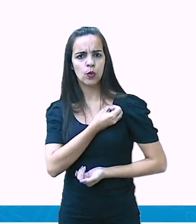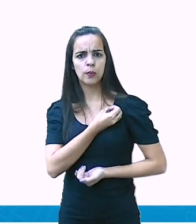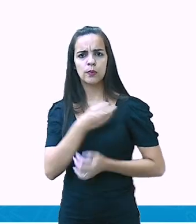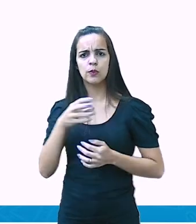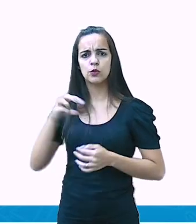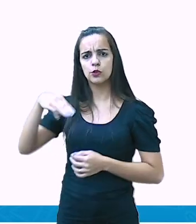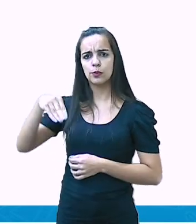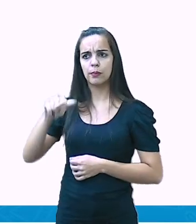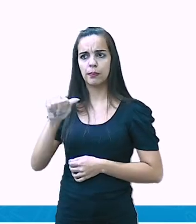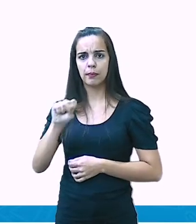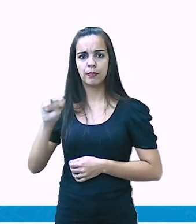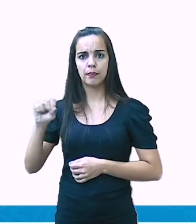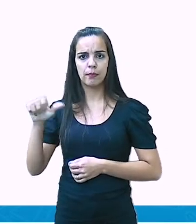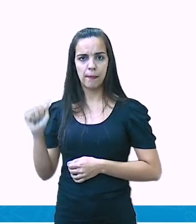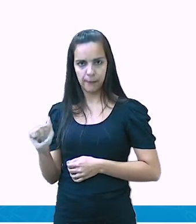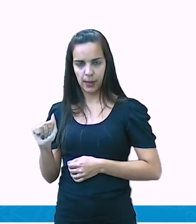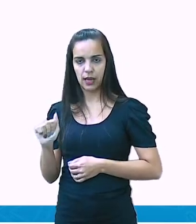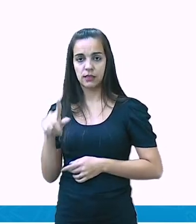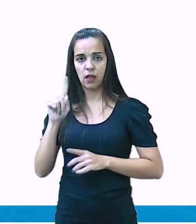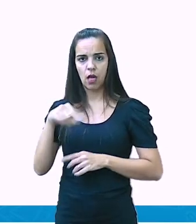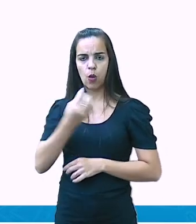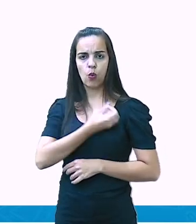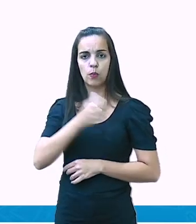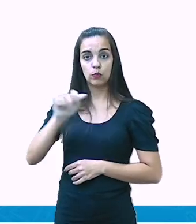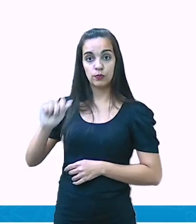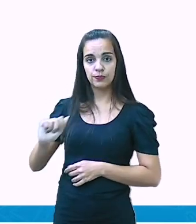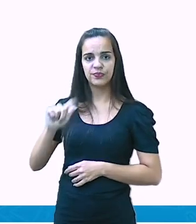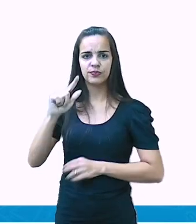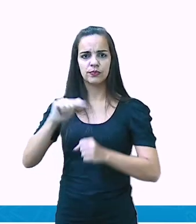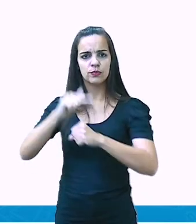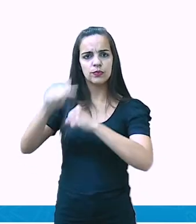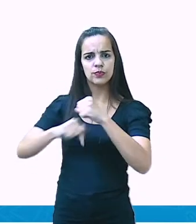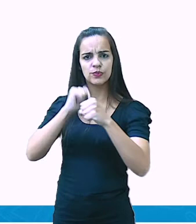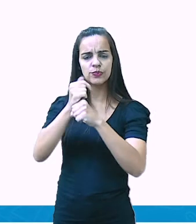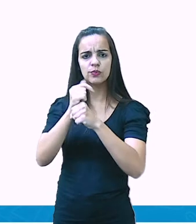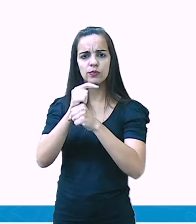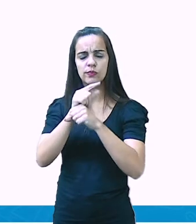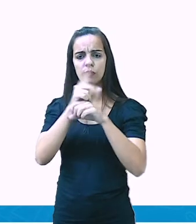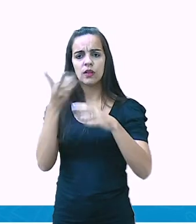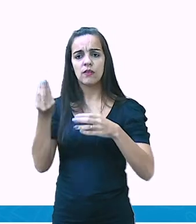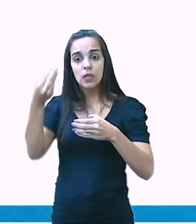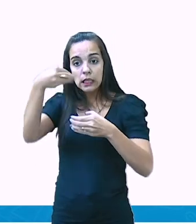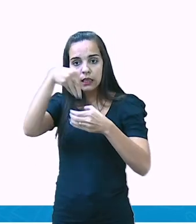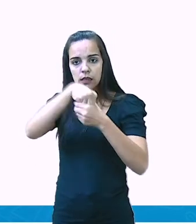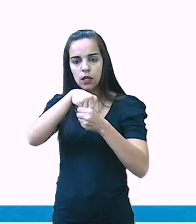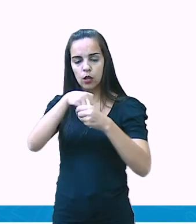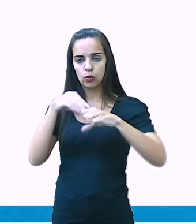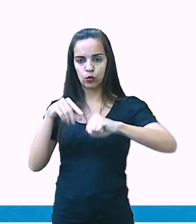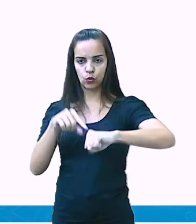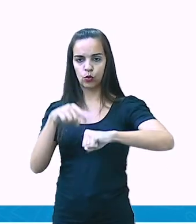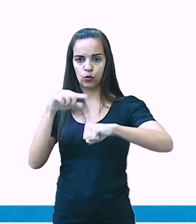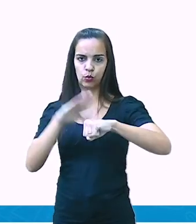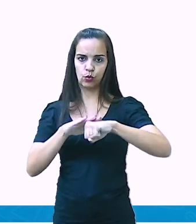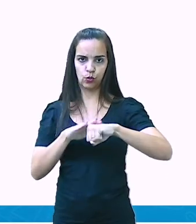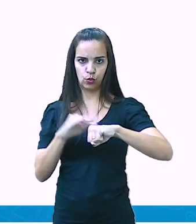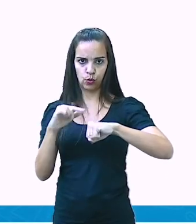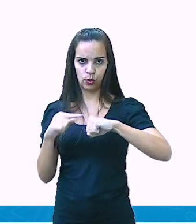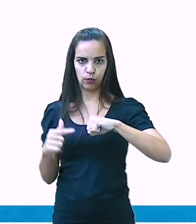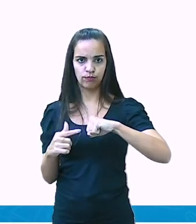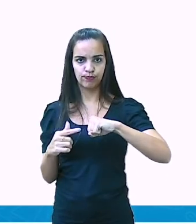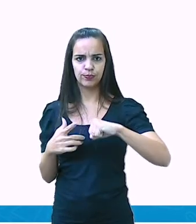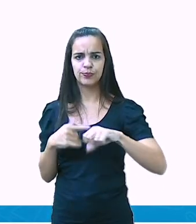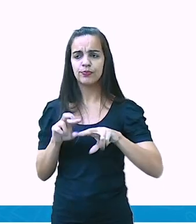está concentrado no seu núcleo. O número de massa de um átomo é representado pela letra